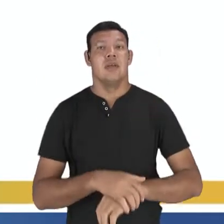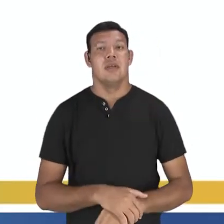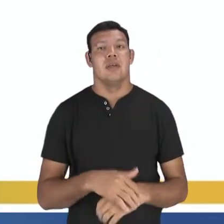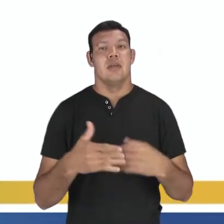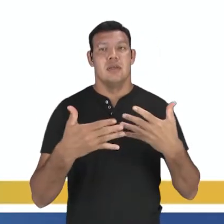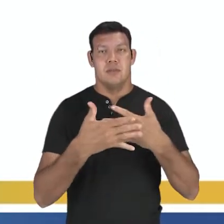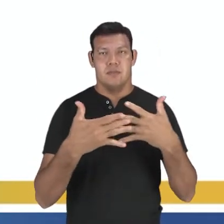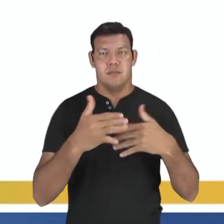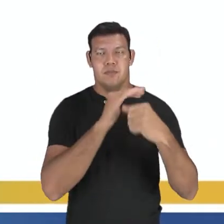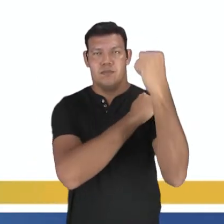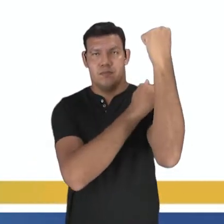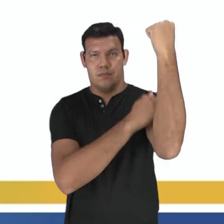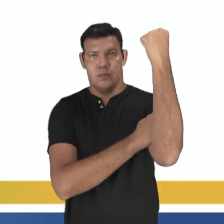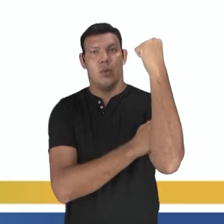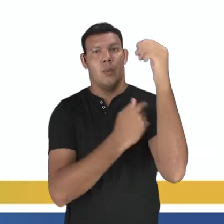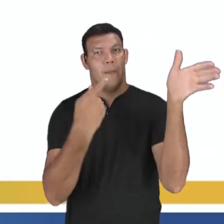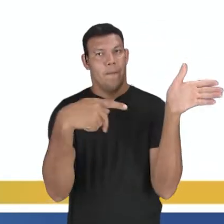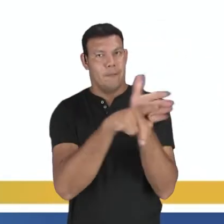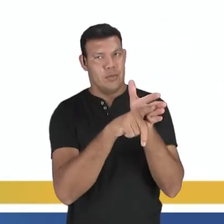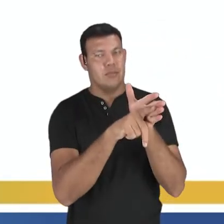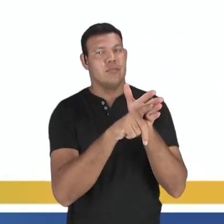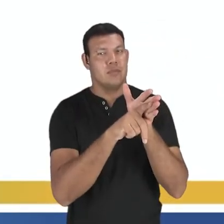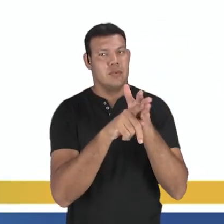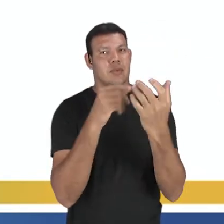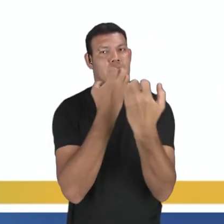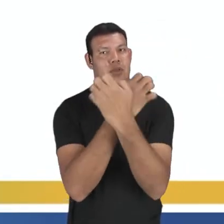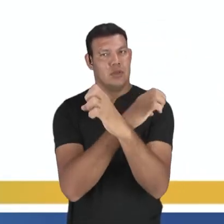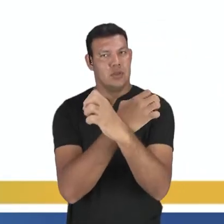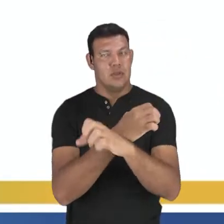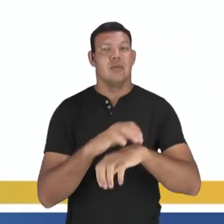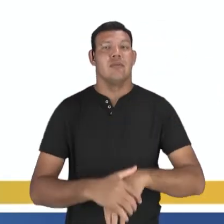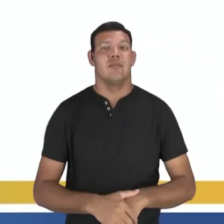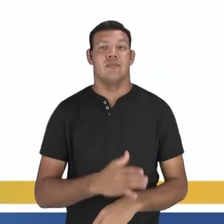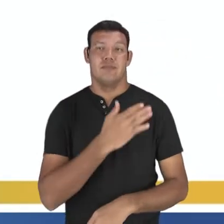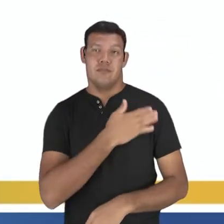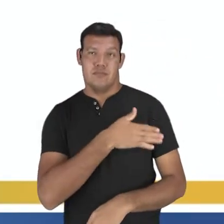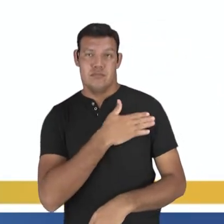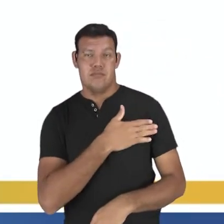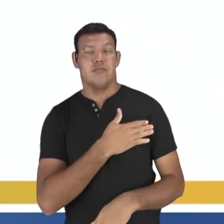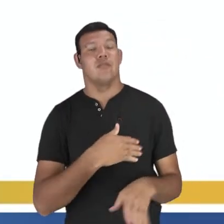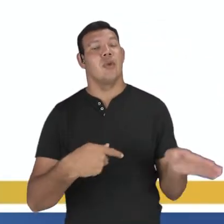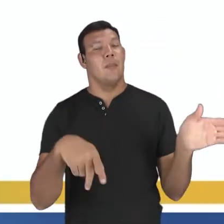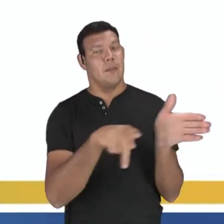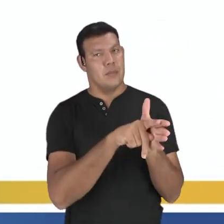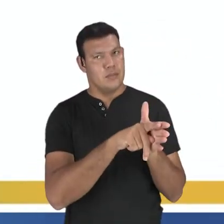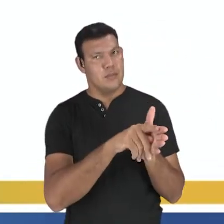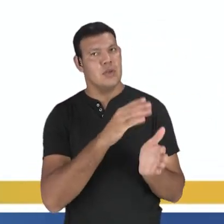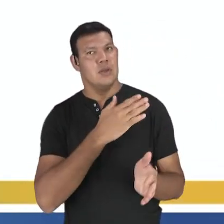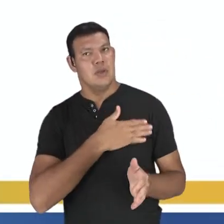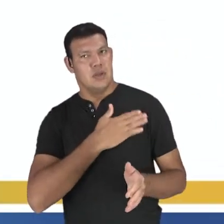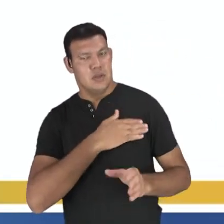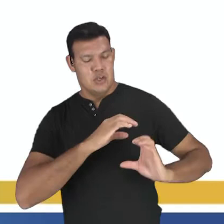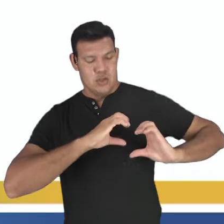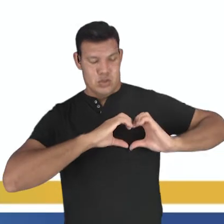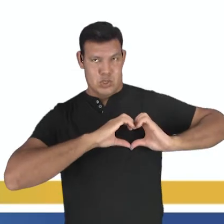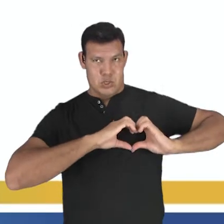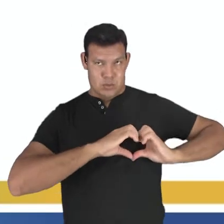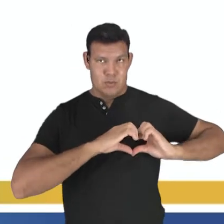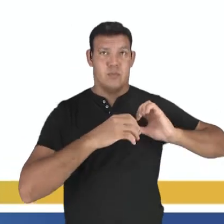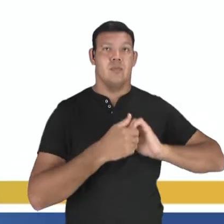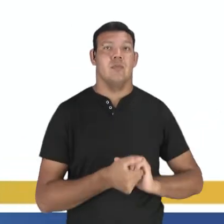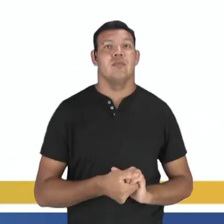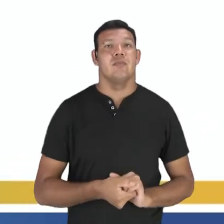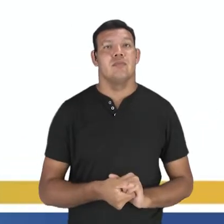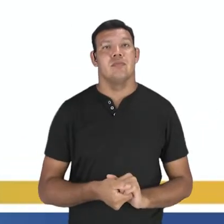vai pertencer aí, aos ossos, já o cardíaco ao coração, como eu já mencionei, E o não estriado nós vamos encontrar no